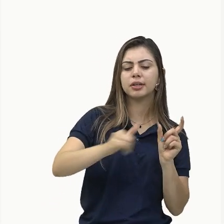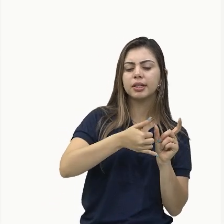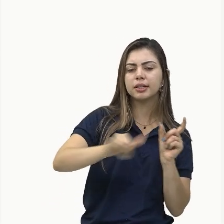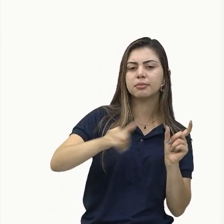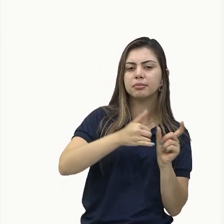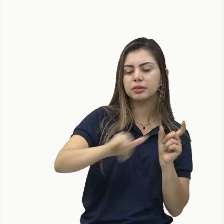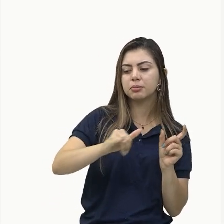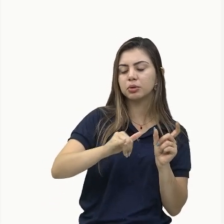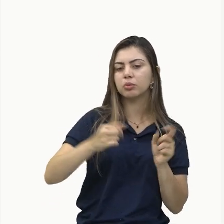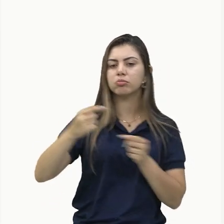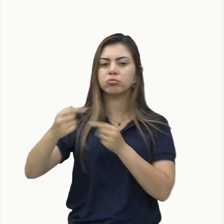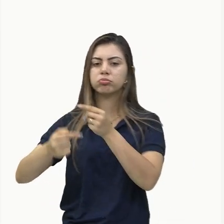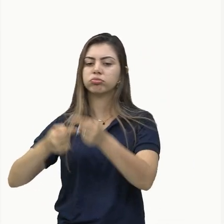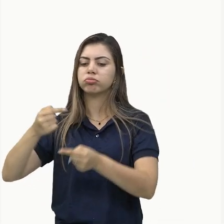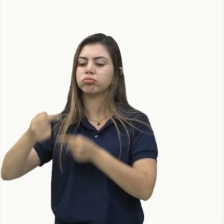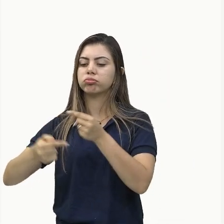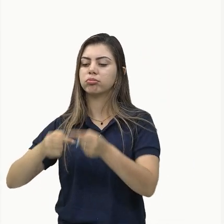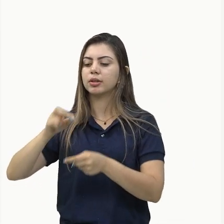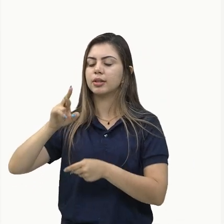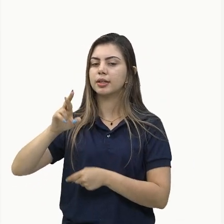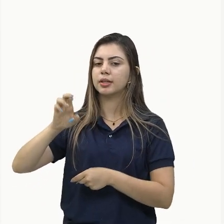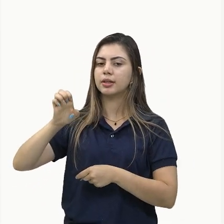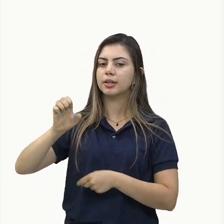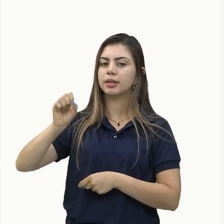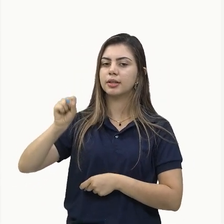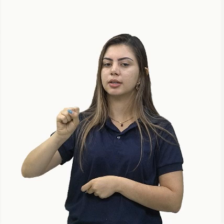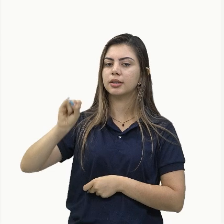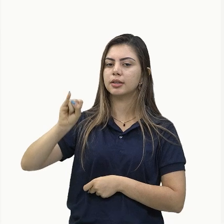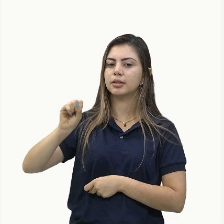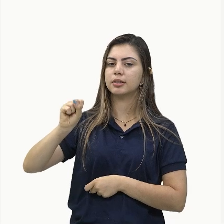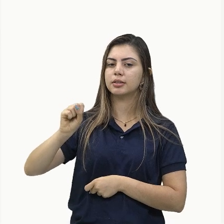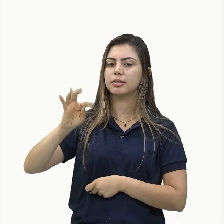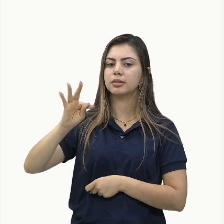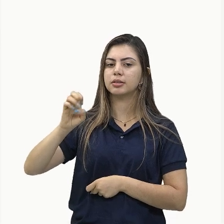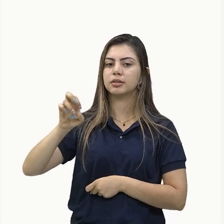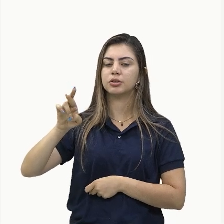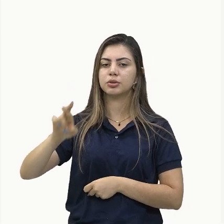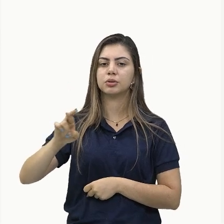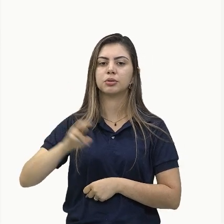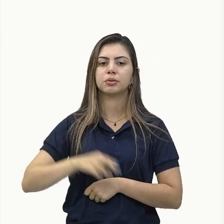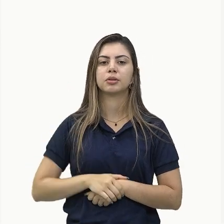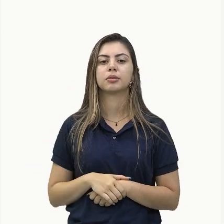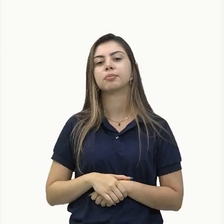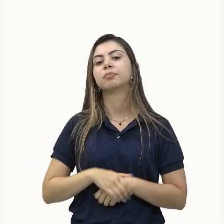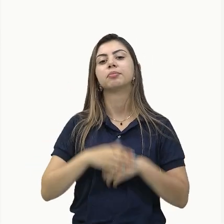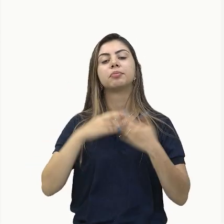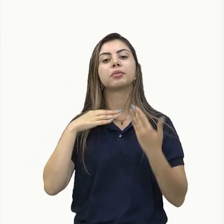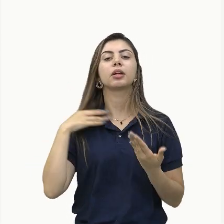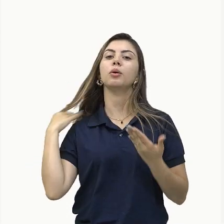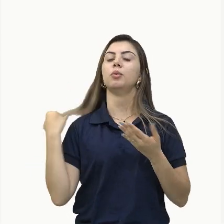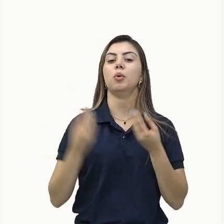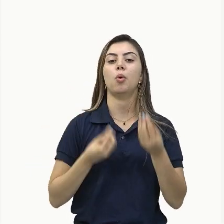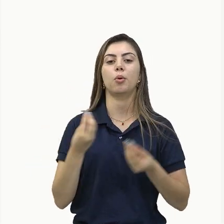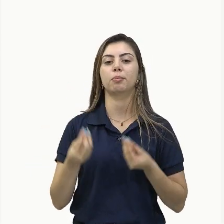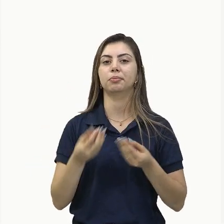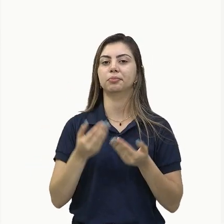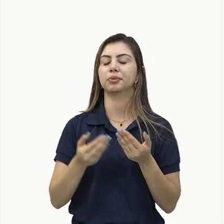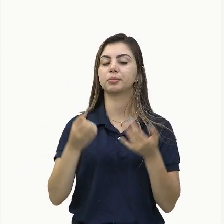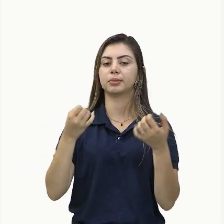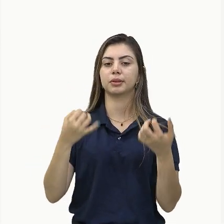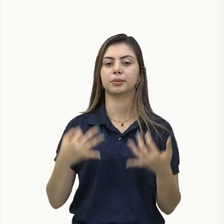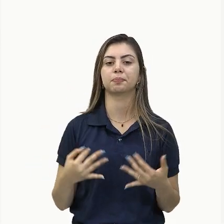um resistor? Vejam que eu tenho receptor e o de um resistor. É que este transforma a energia